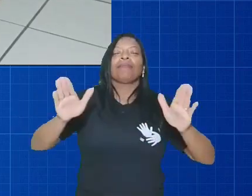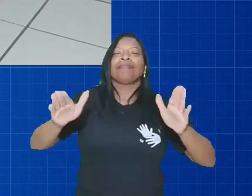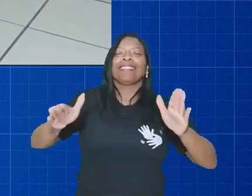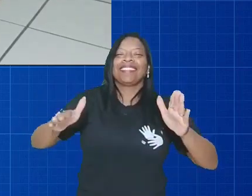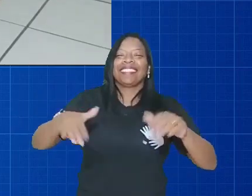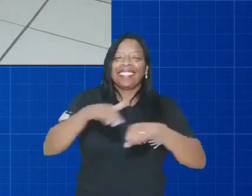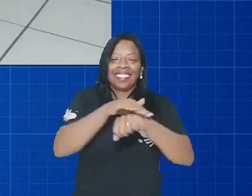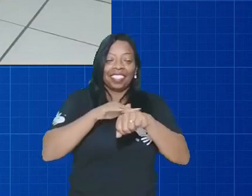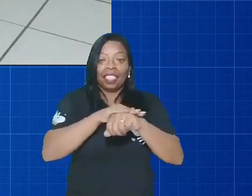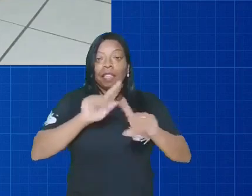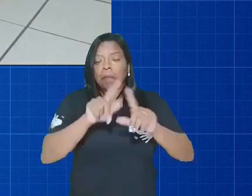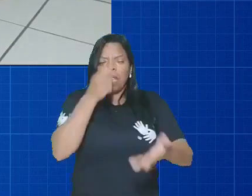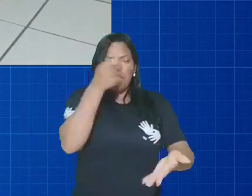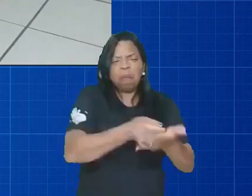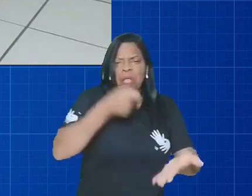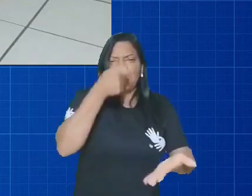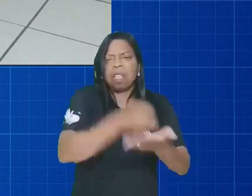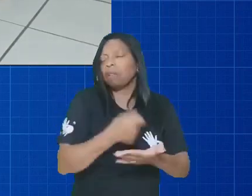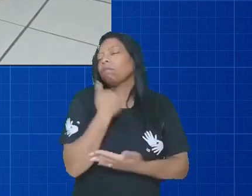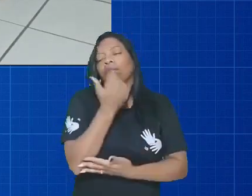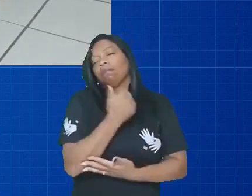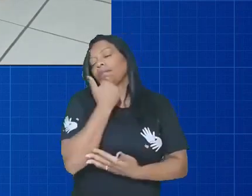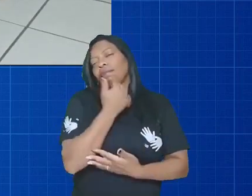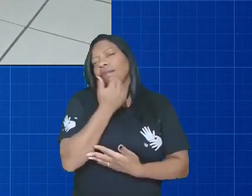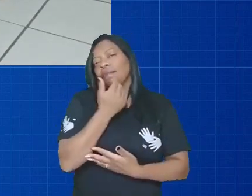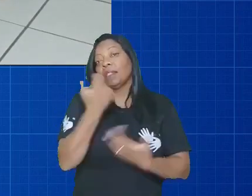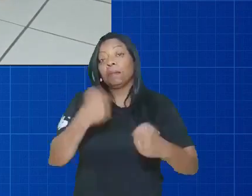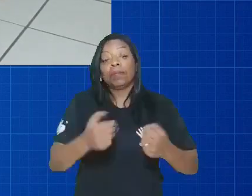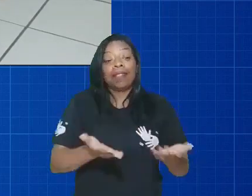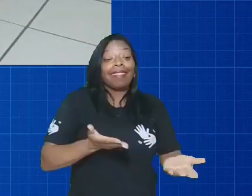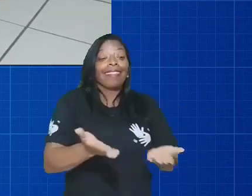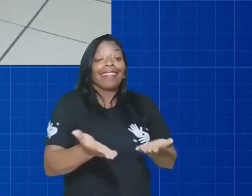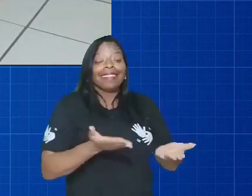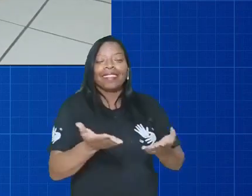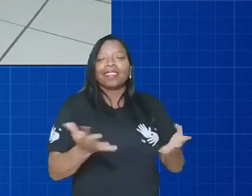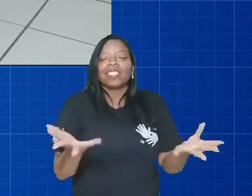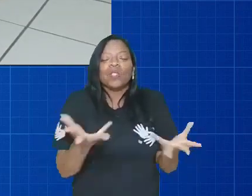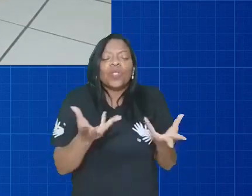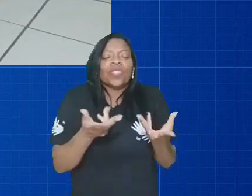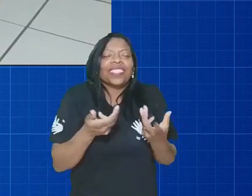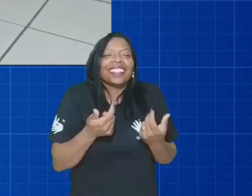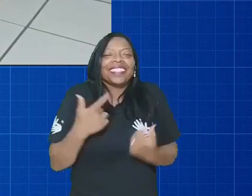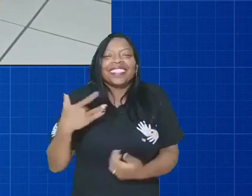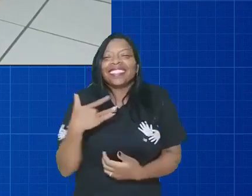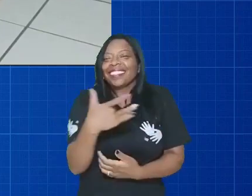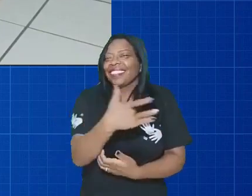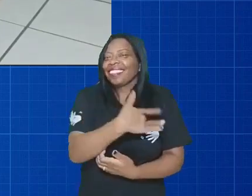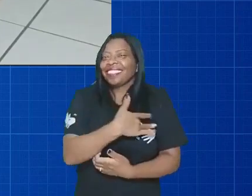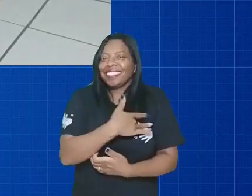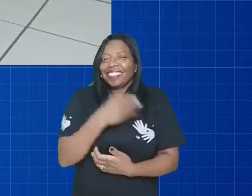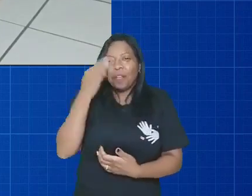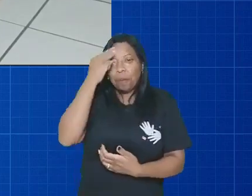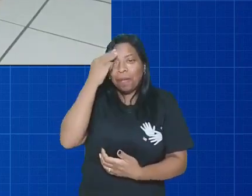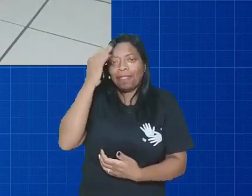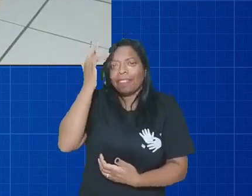Então, se é para tratar, se é para ser terapêutico, se é para ter qualidade de saúde mental, tem que ser